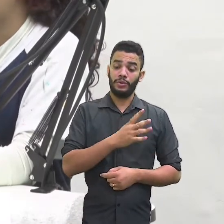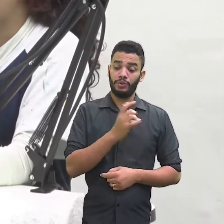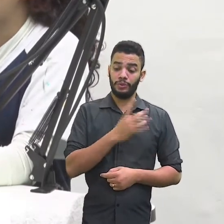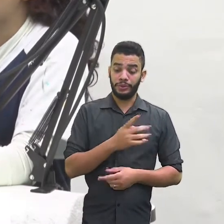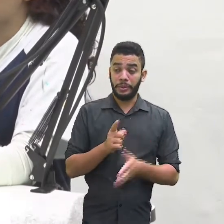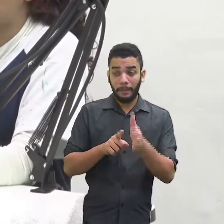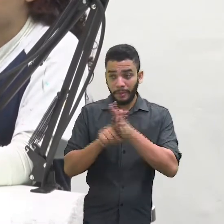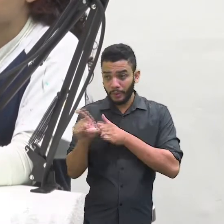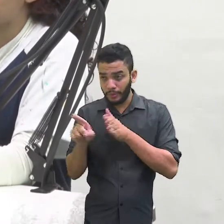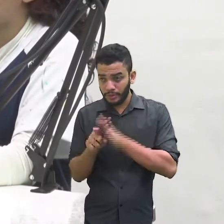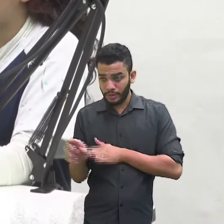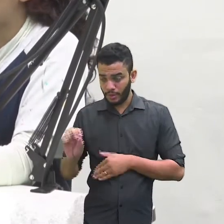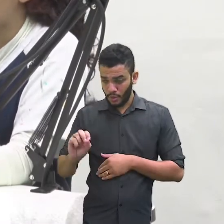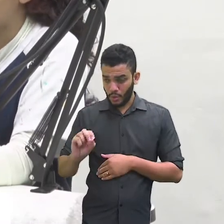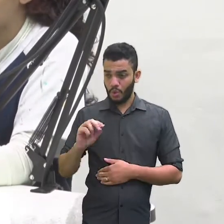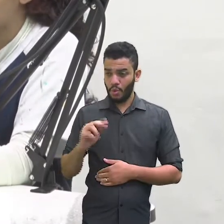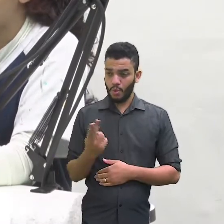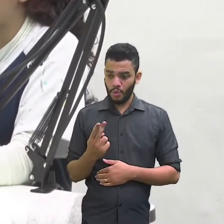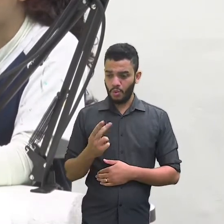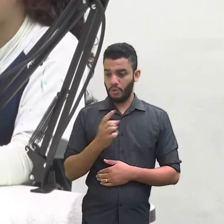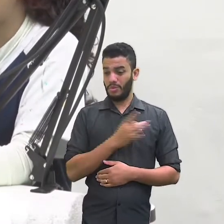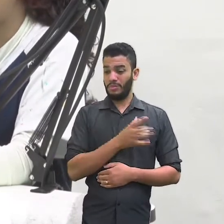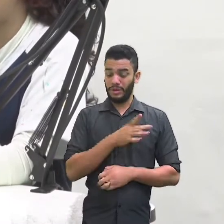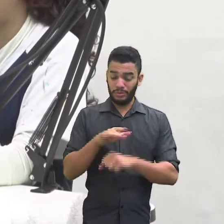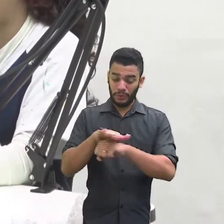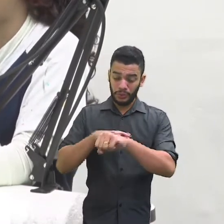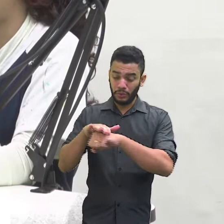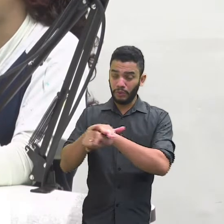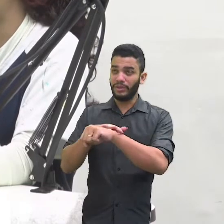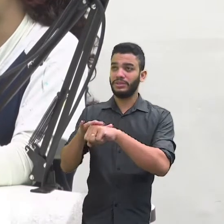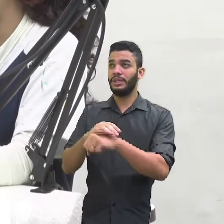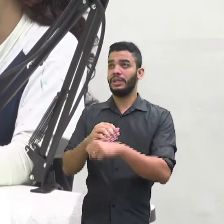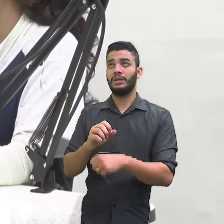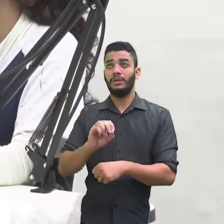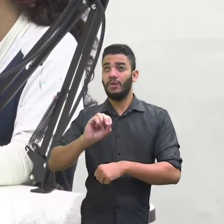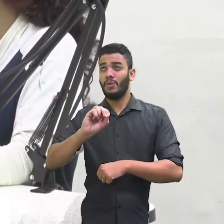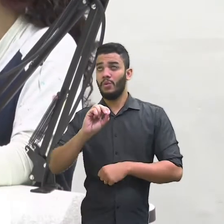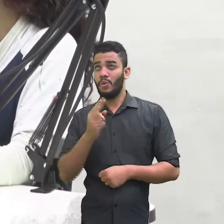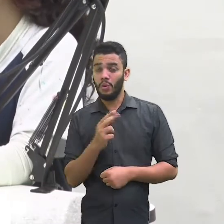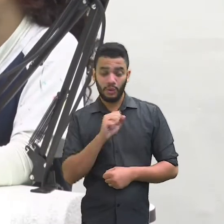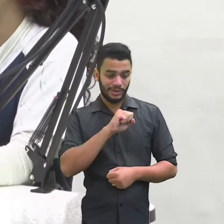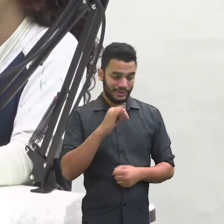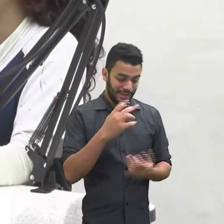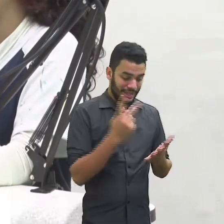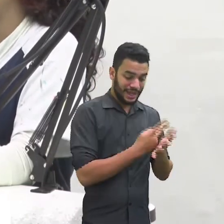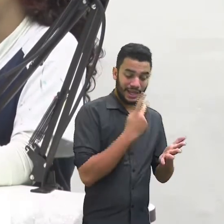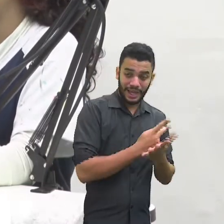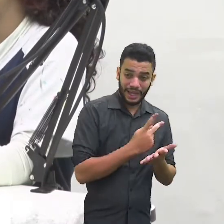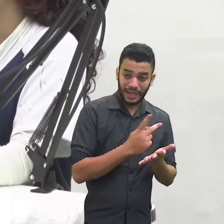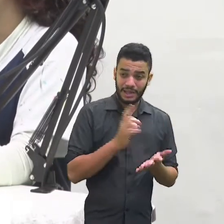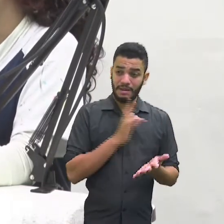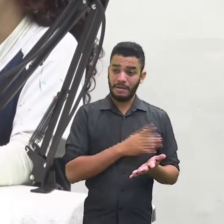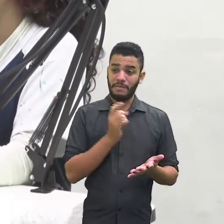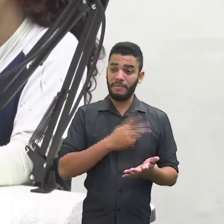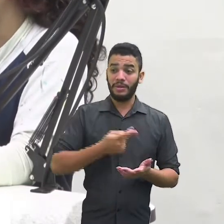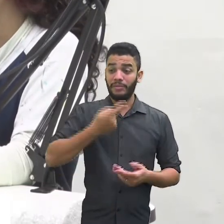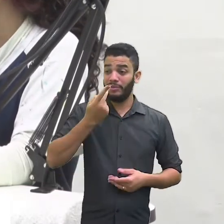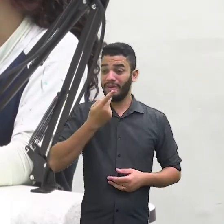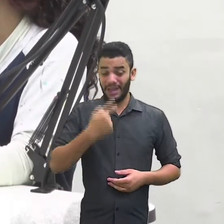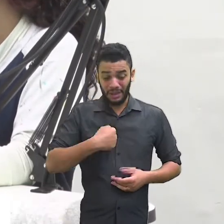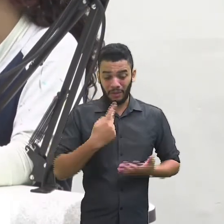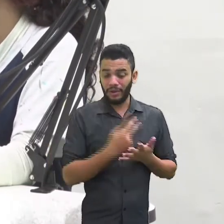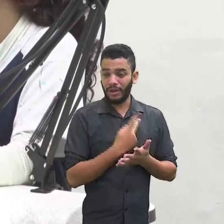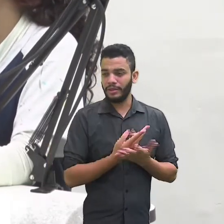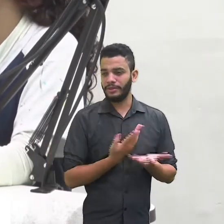E às vezes os pais levam presentes, prometem tal coisa, mesmo prometendo e achando que os filhos estão